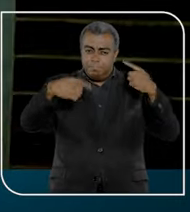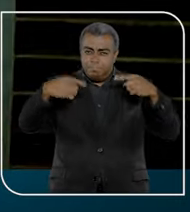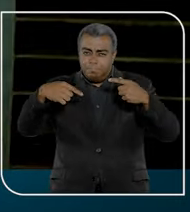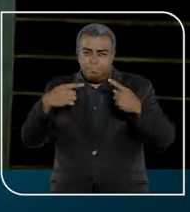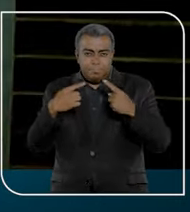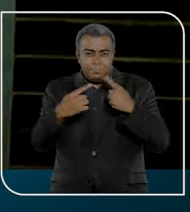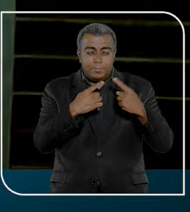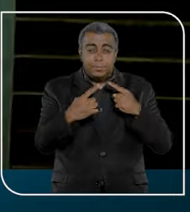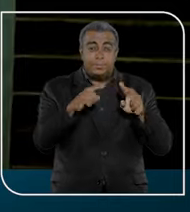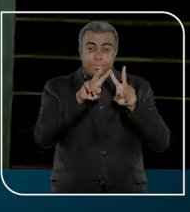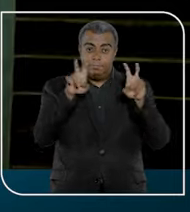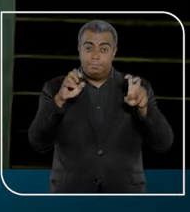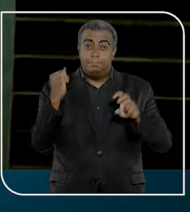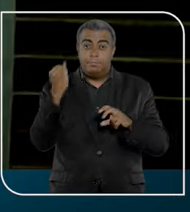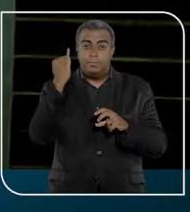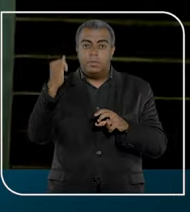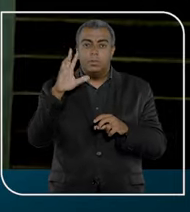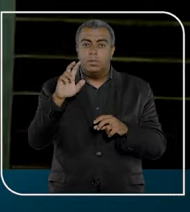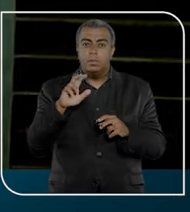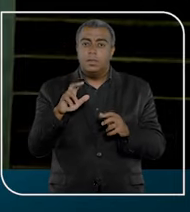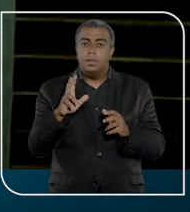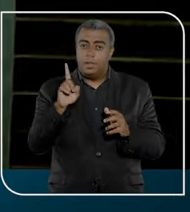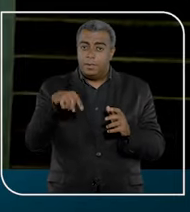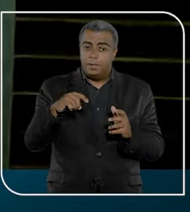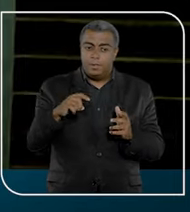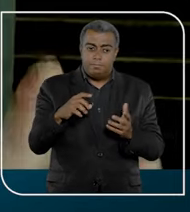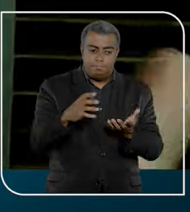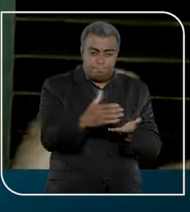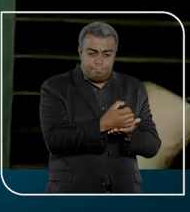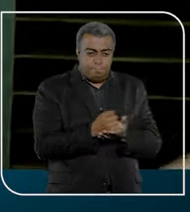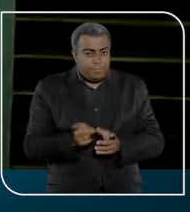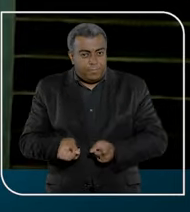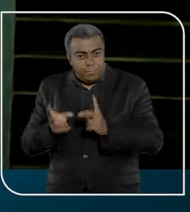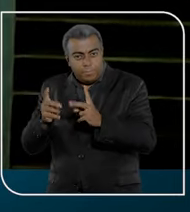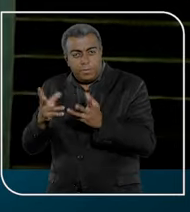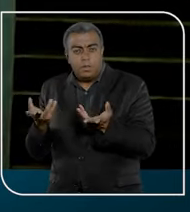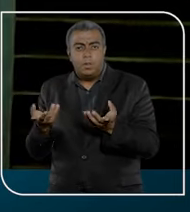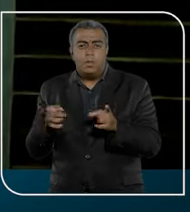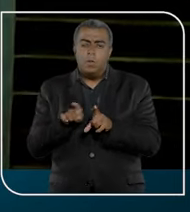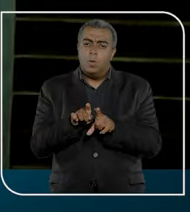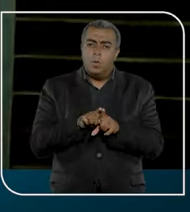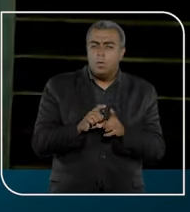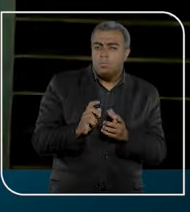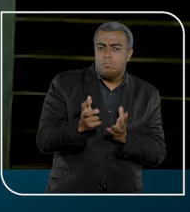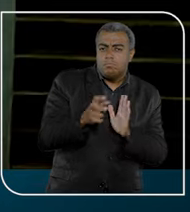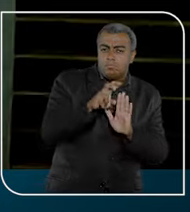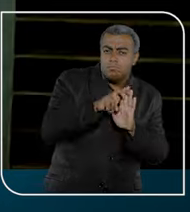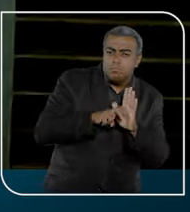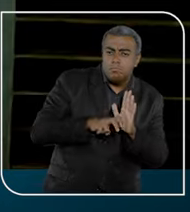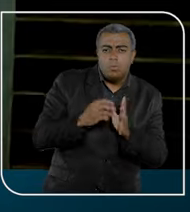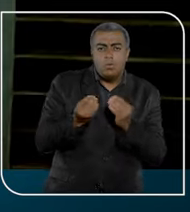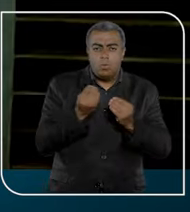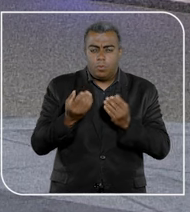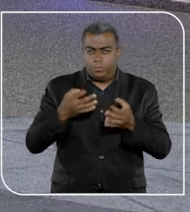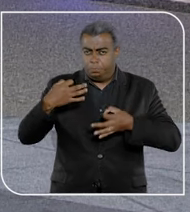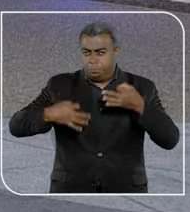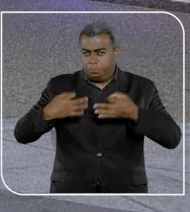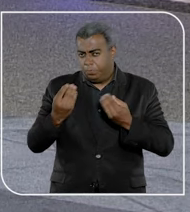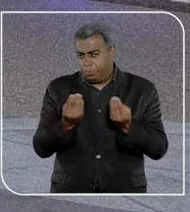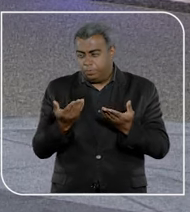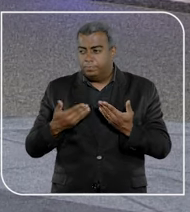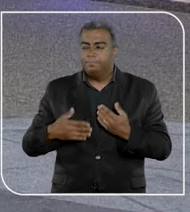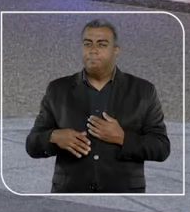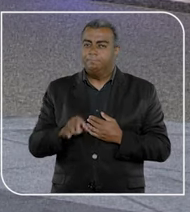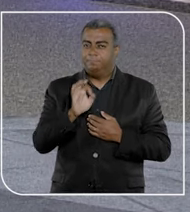tão instigante que é esse da penhora, da alienação, né? Como é que se dá essa questão dos bens aí em juízo.